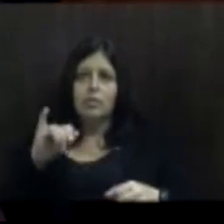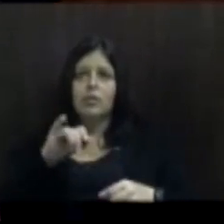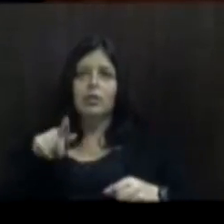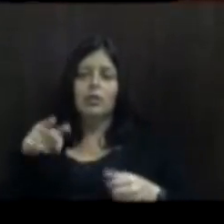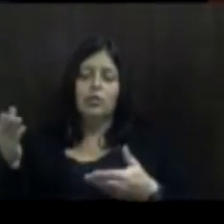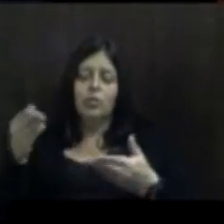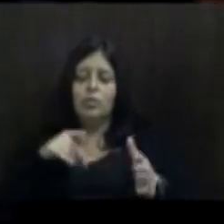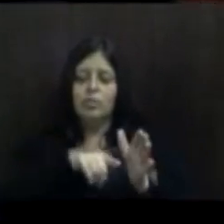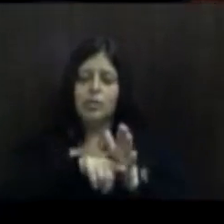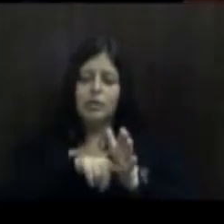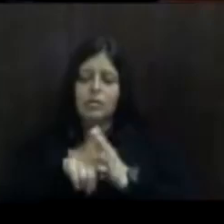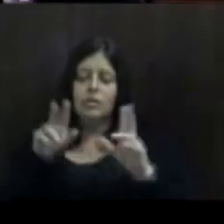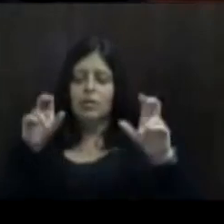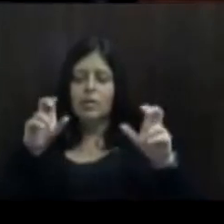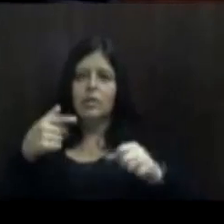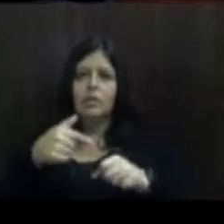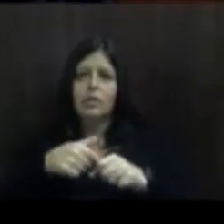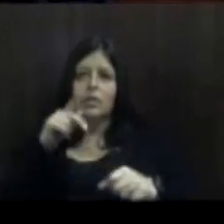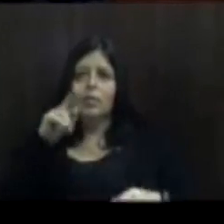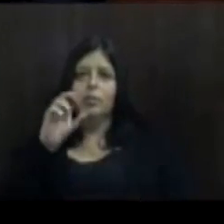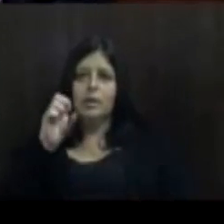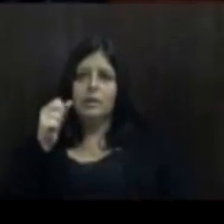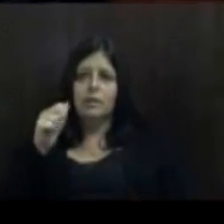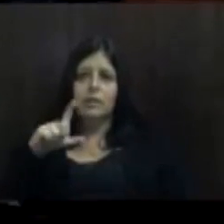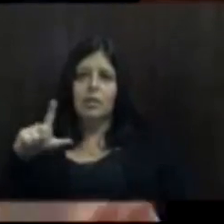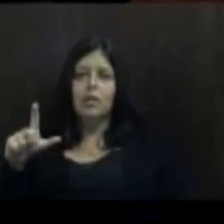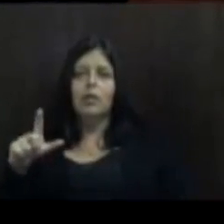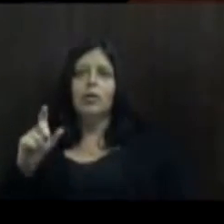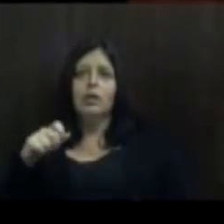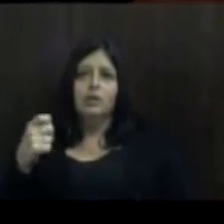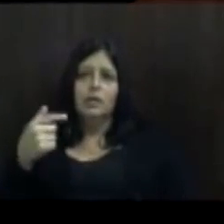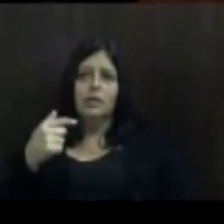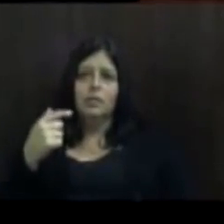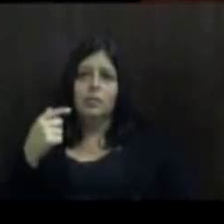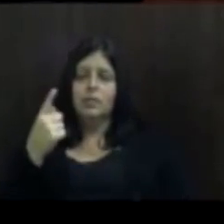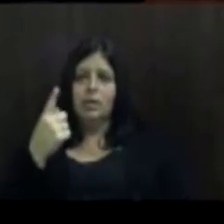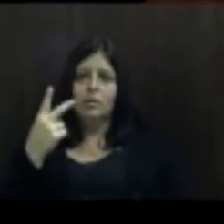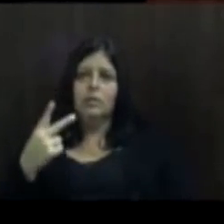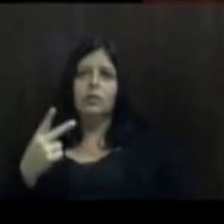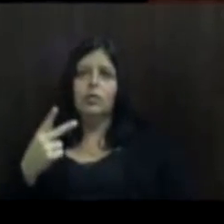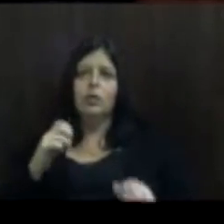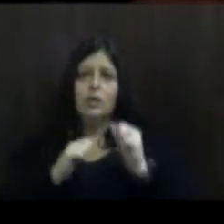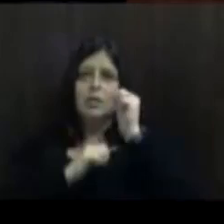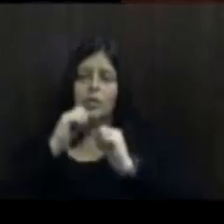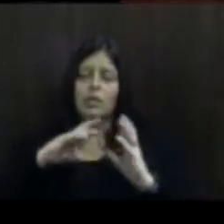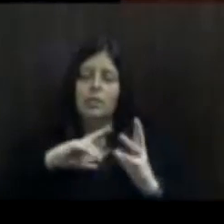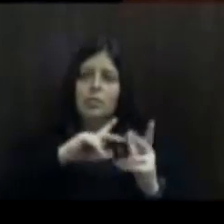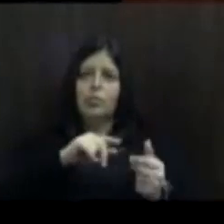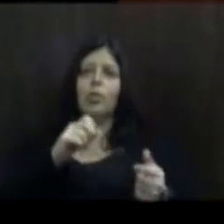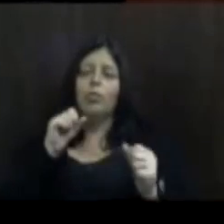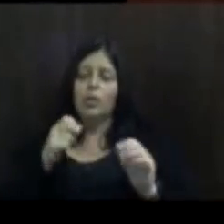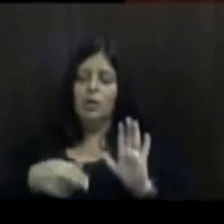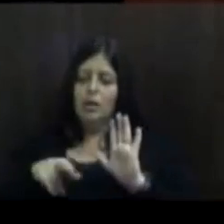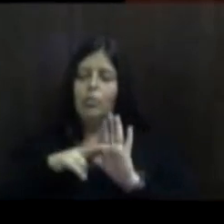pesquisas na questão do petróleo do pré-sal se foi a 12ª economia 12ª empresa Mundial poderemos recuperar